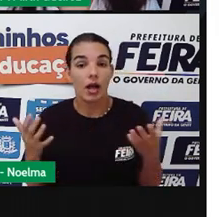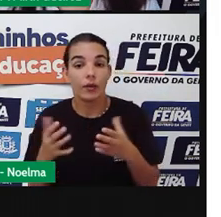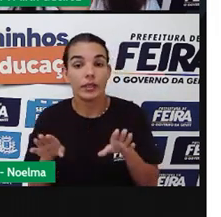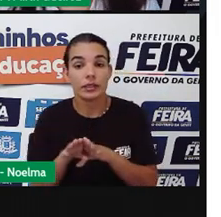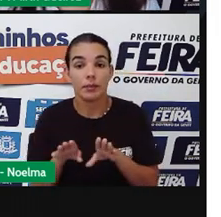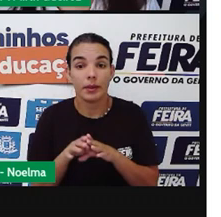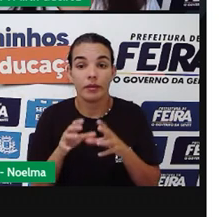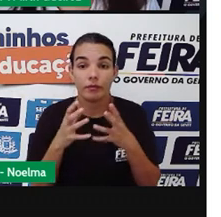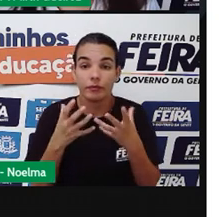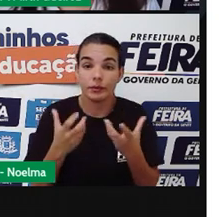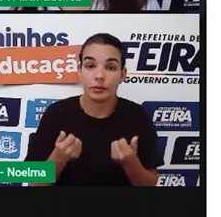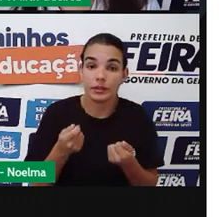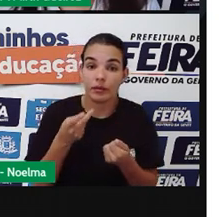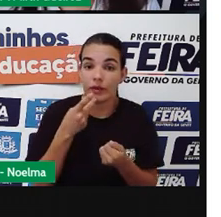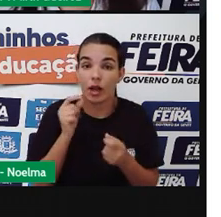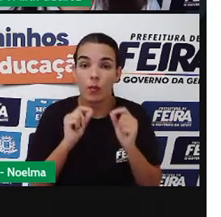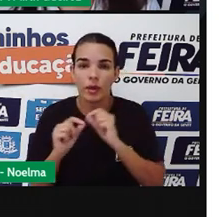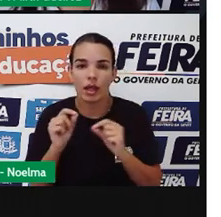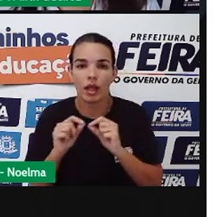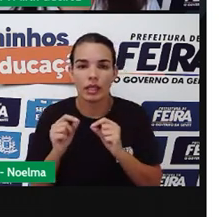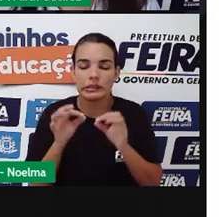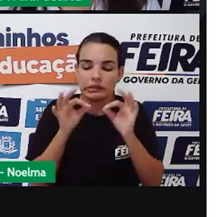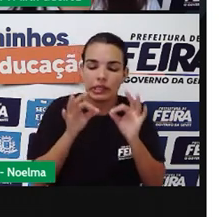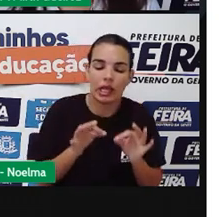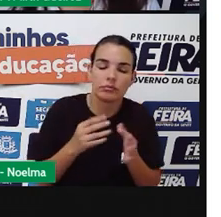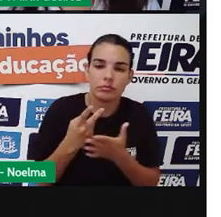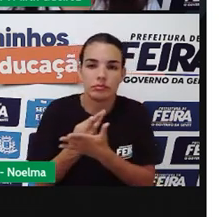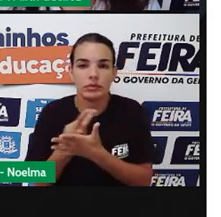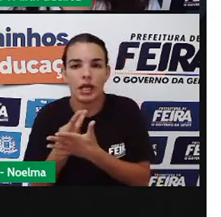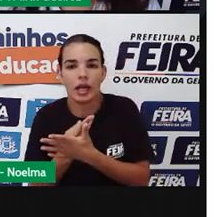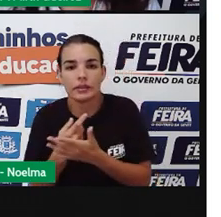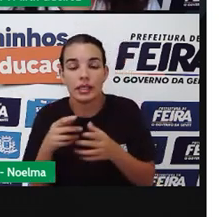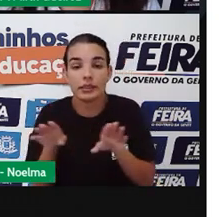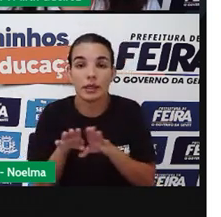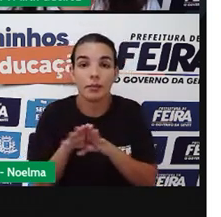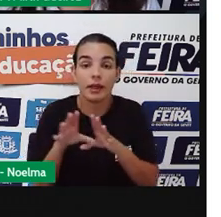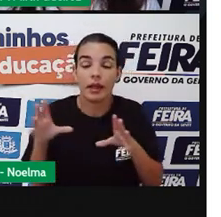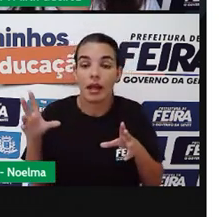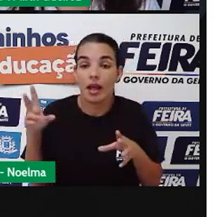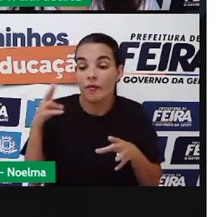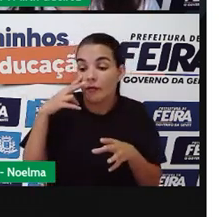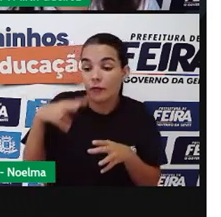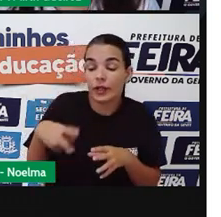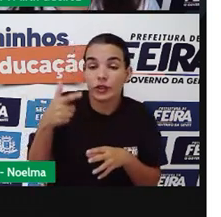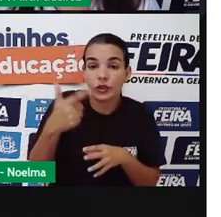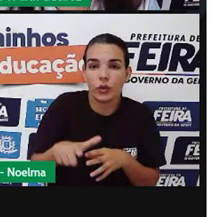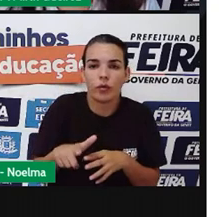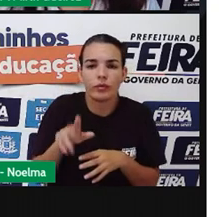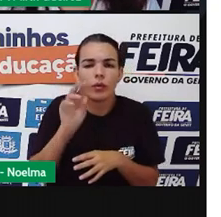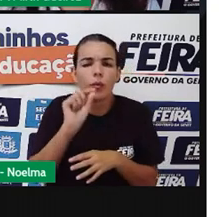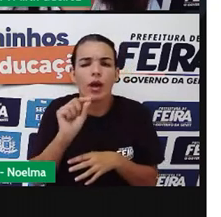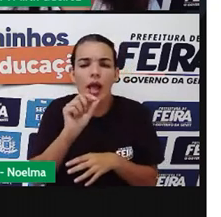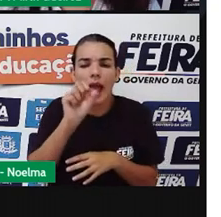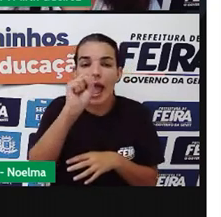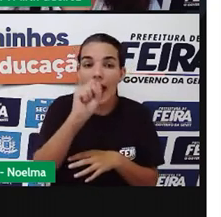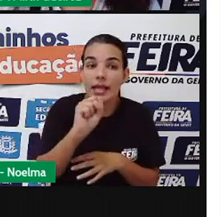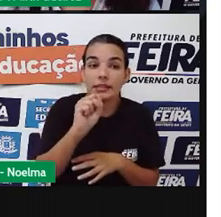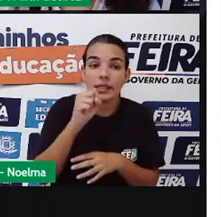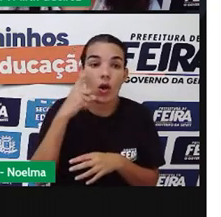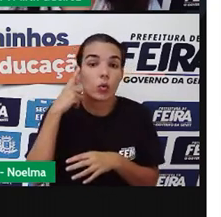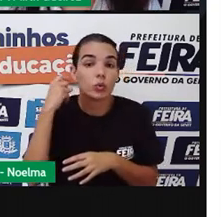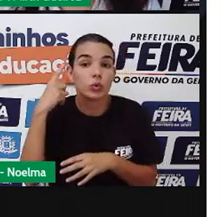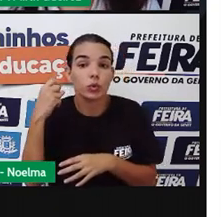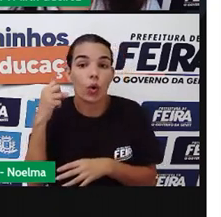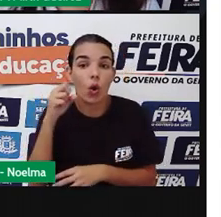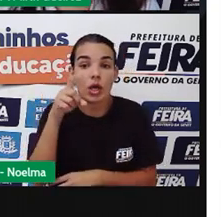também sobre correspondências regulares e irregulares. Vamos revisar nessa aula o S com som de Z, o X com som